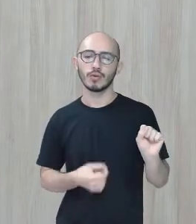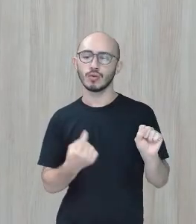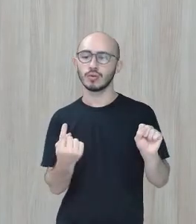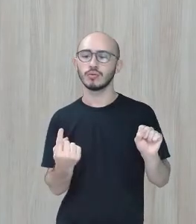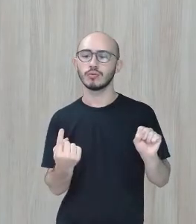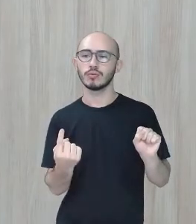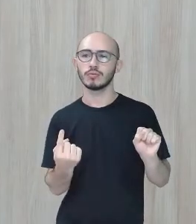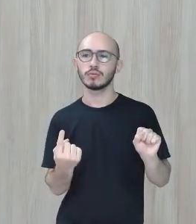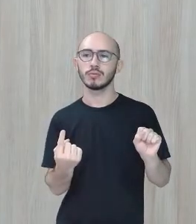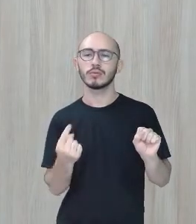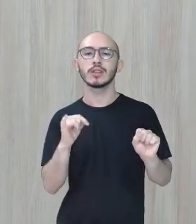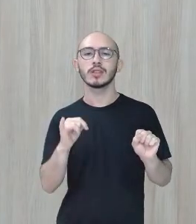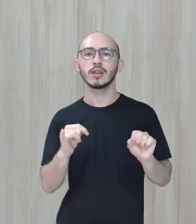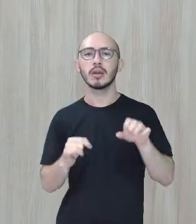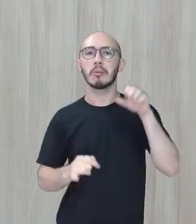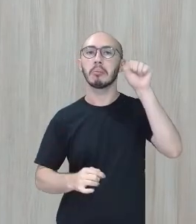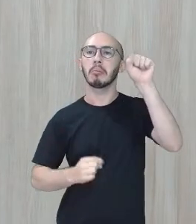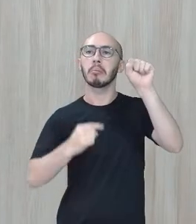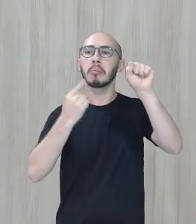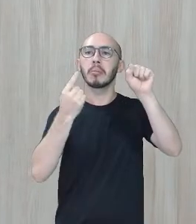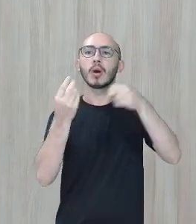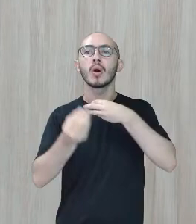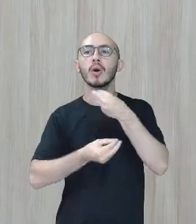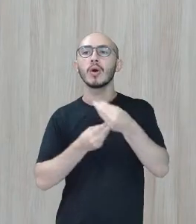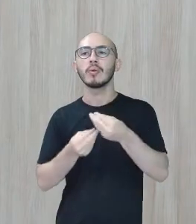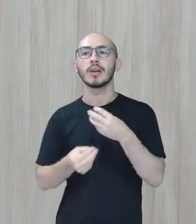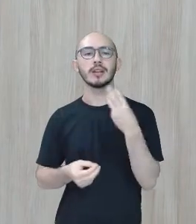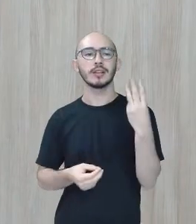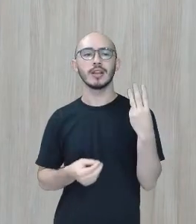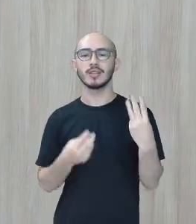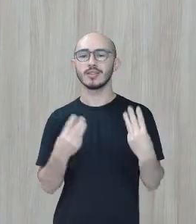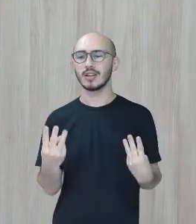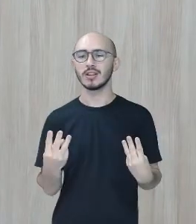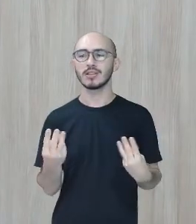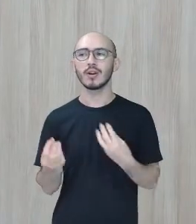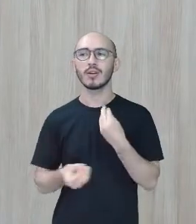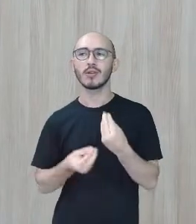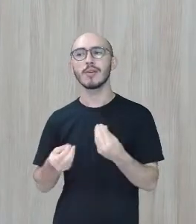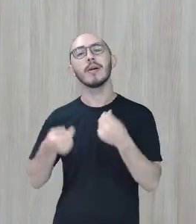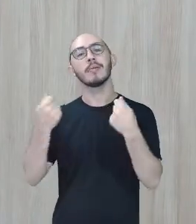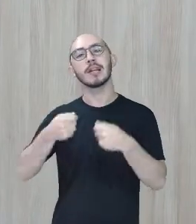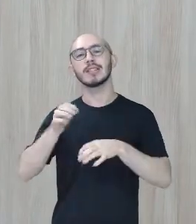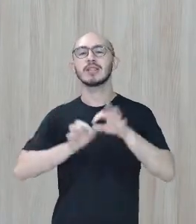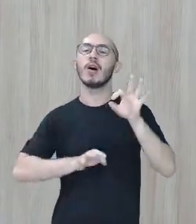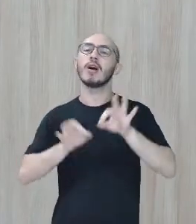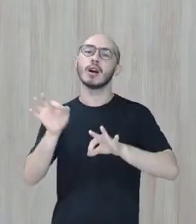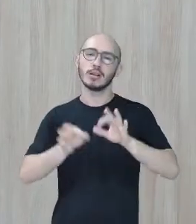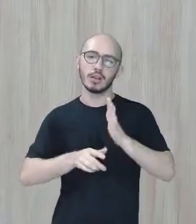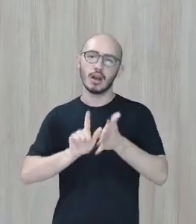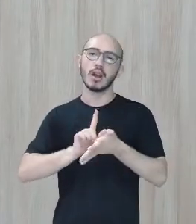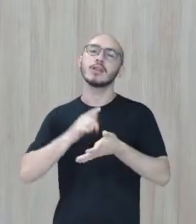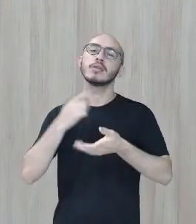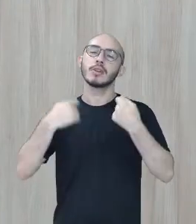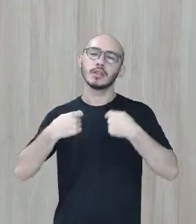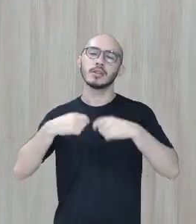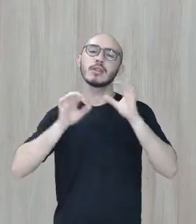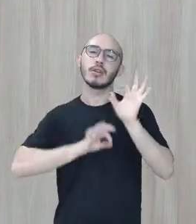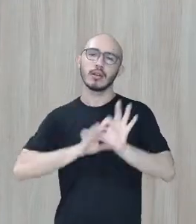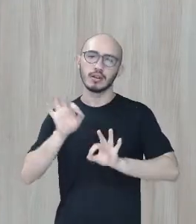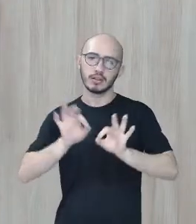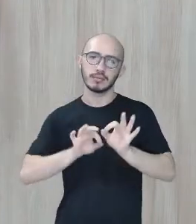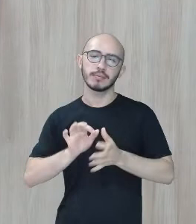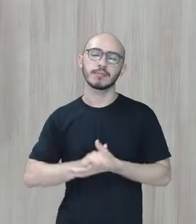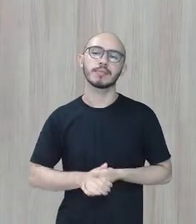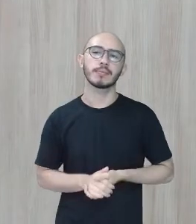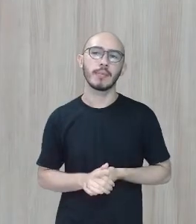aqui estivesse lá em cima e o 3 e 3 estivesse lá embaixo. A gente teria que organizar aí esses valores,